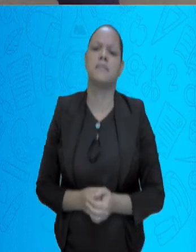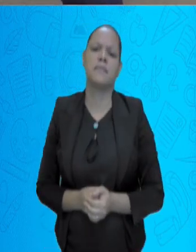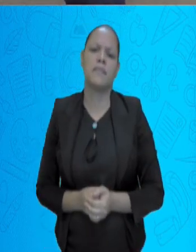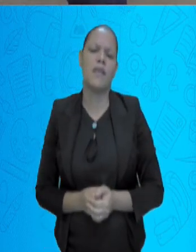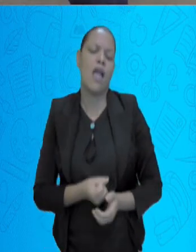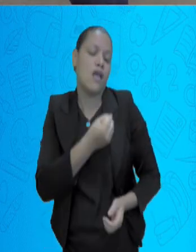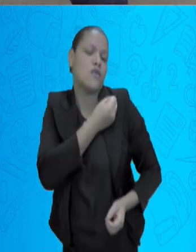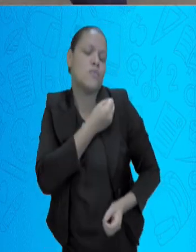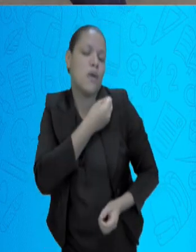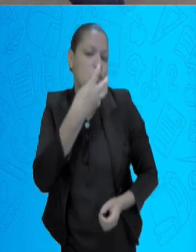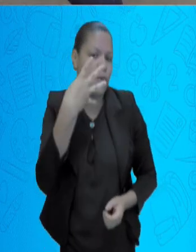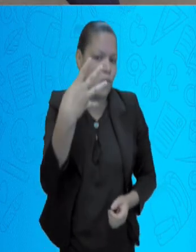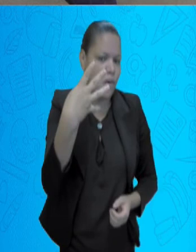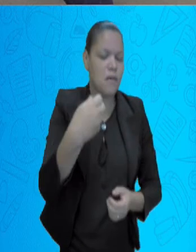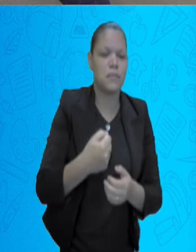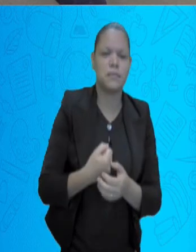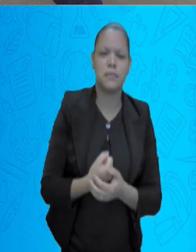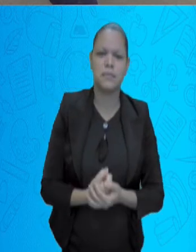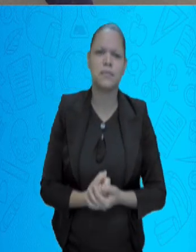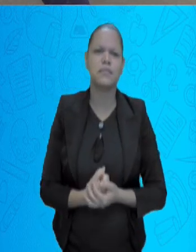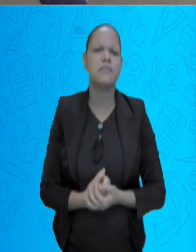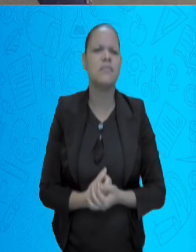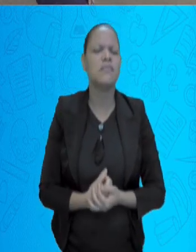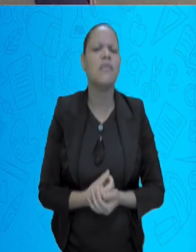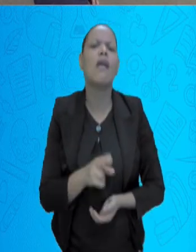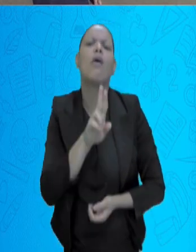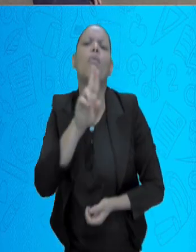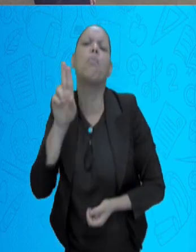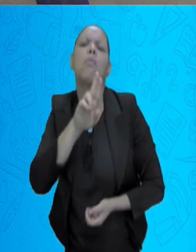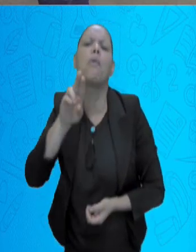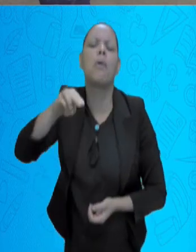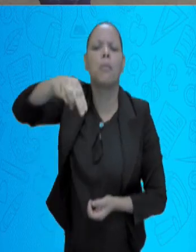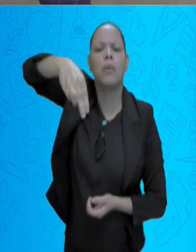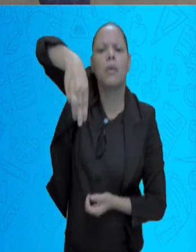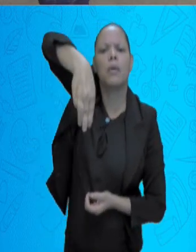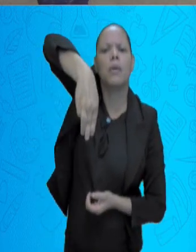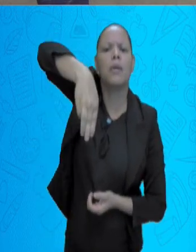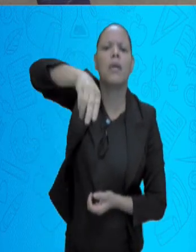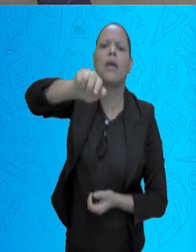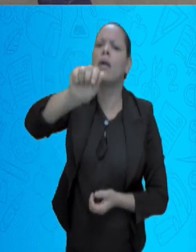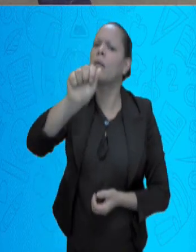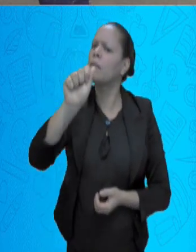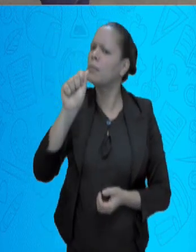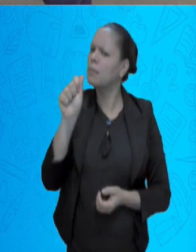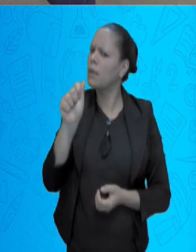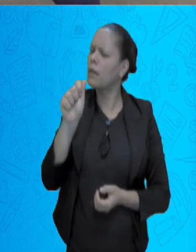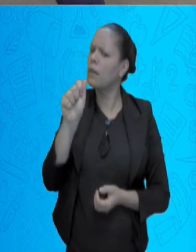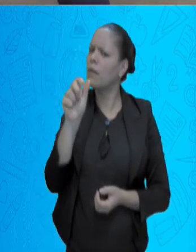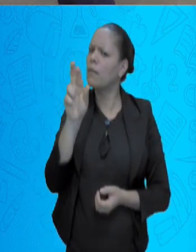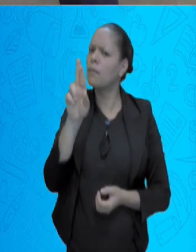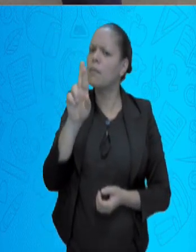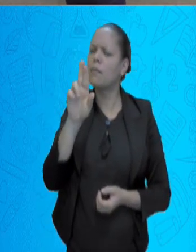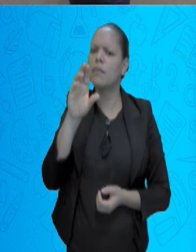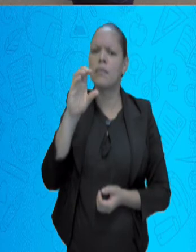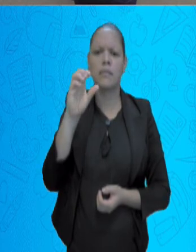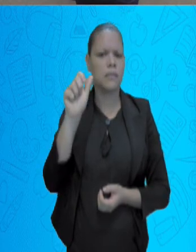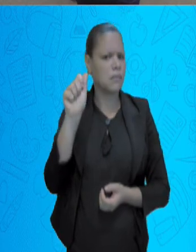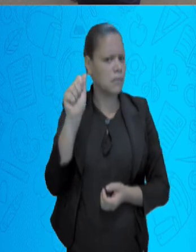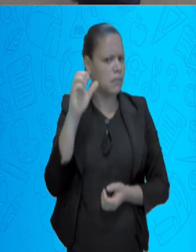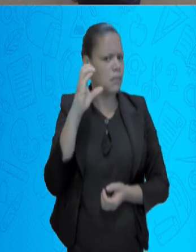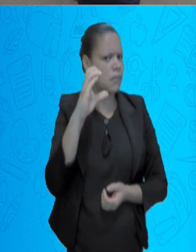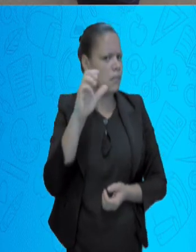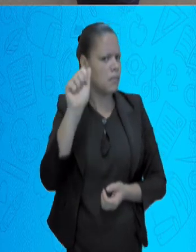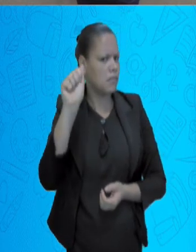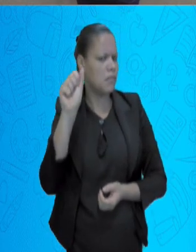4, maracas. Professora Grazi, o que são maracas? Então, eu estou aprendendo junto com vocês. É esse